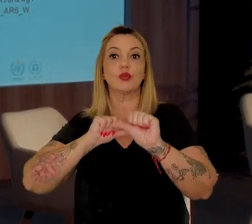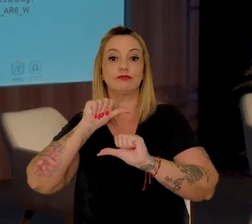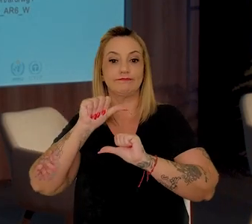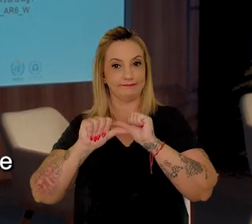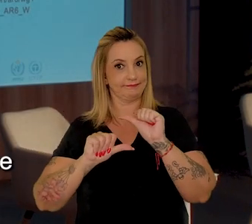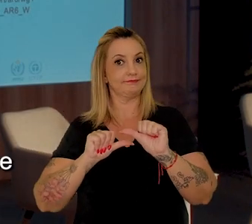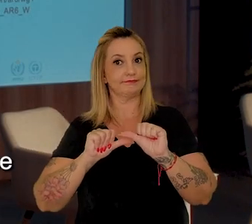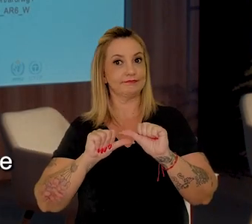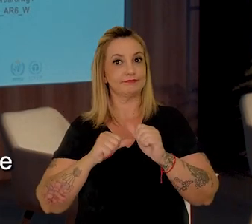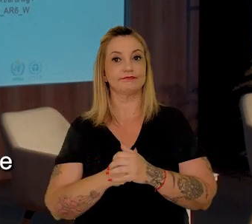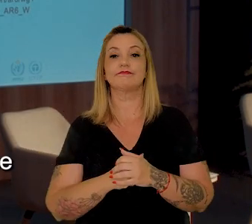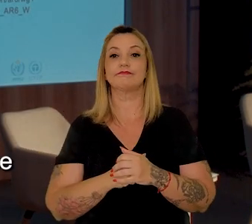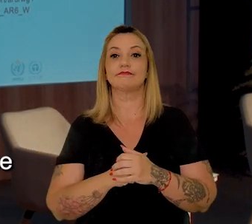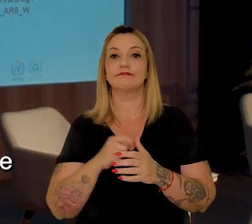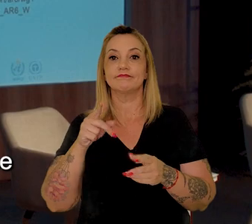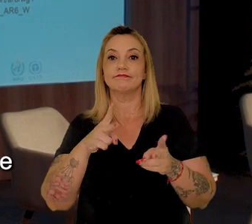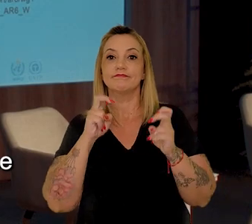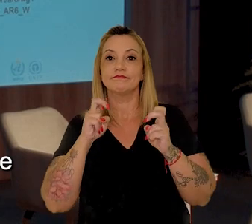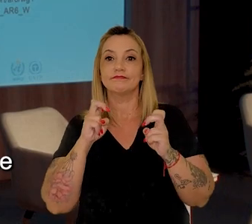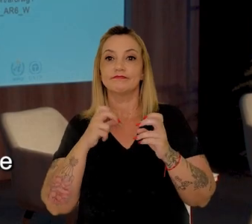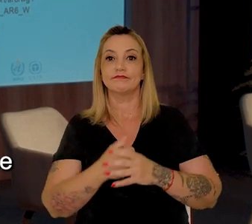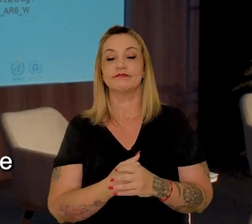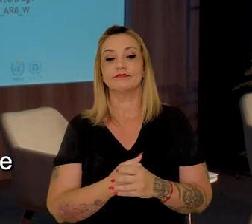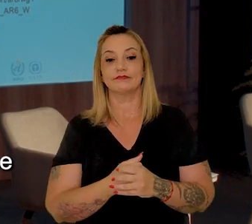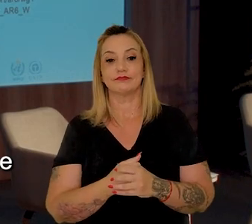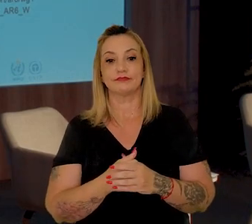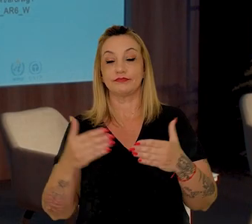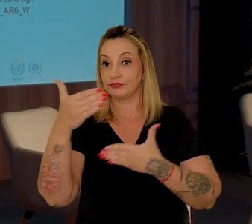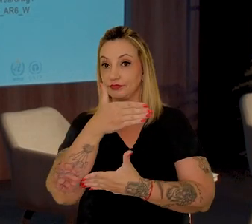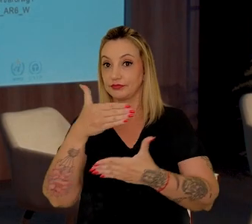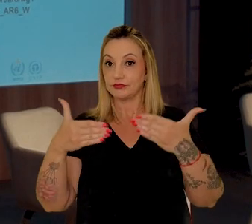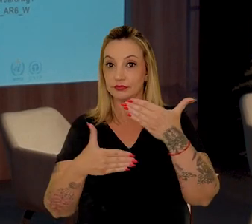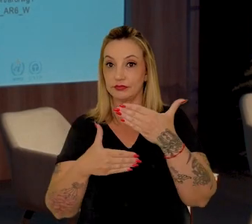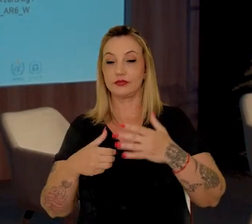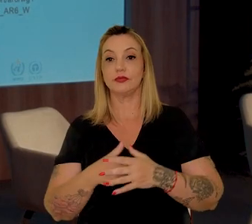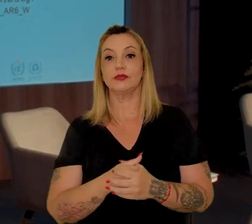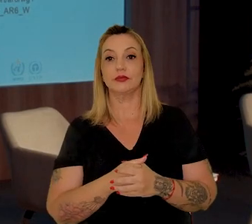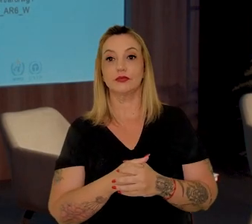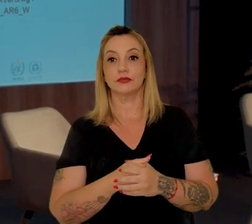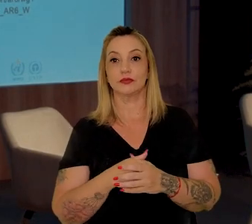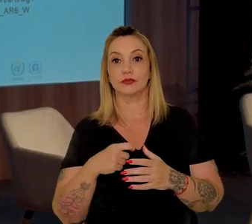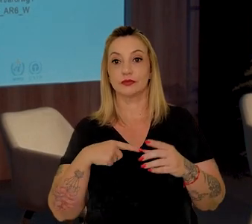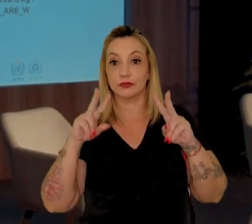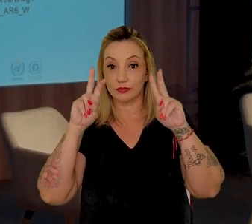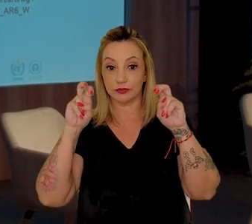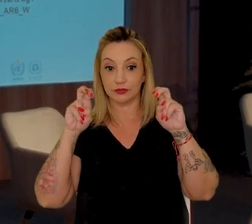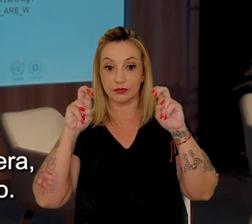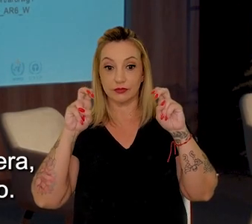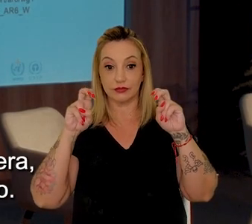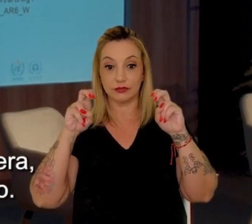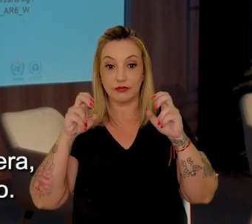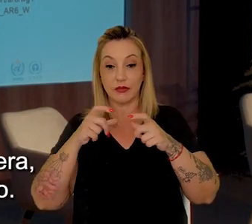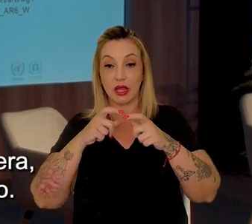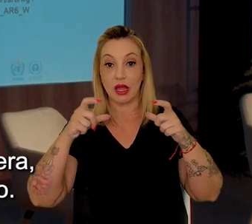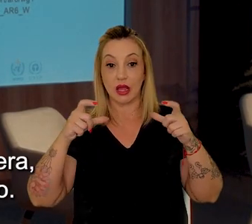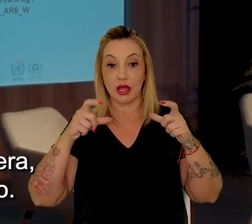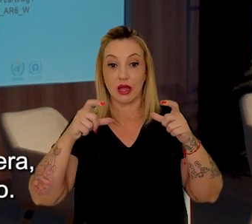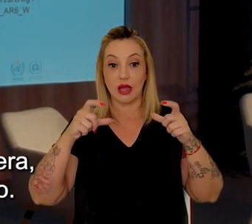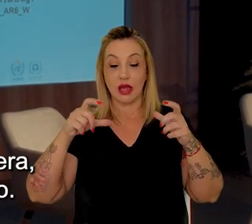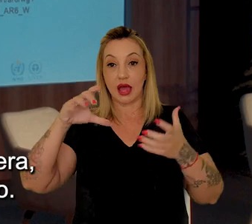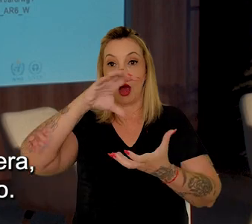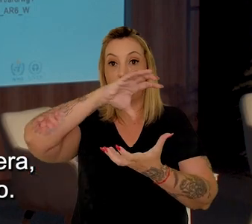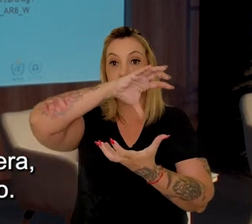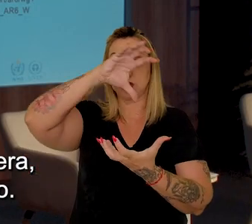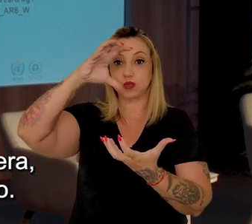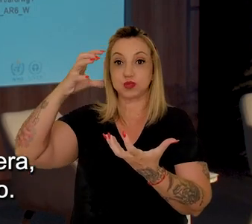né que vocês estão vendo aqui nesse nesse slide eh que tá relacionado ao aumento da concentração de gás de efeito estufa na